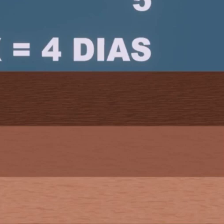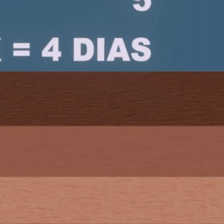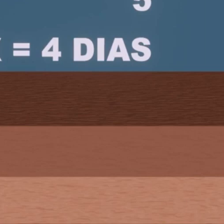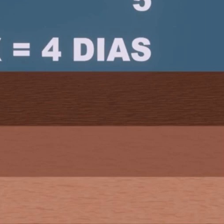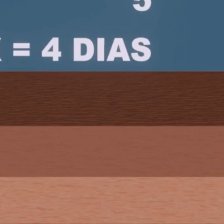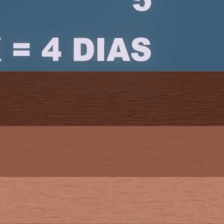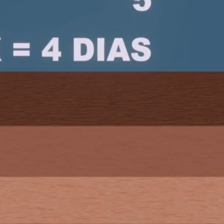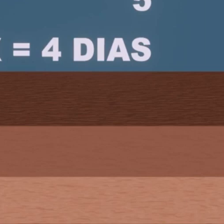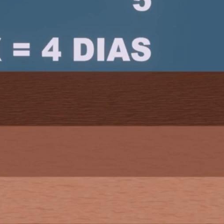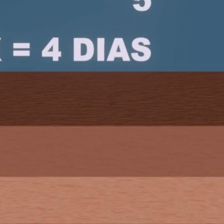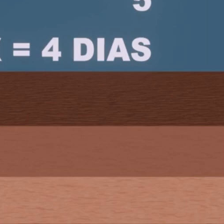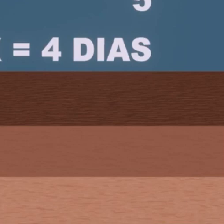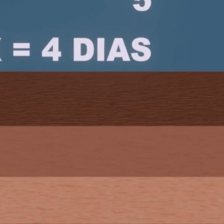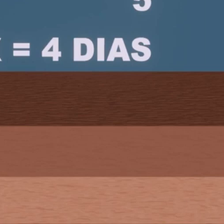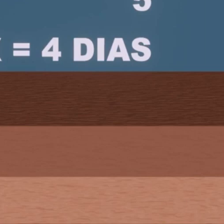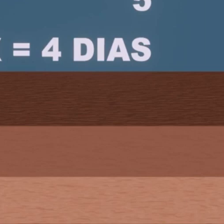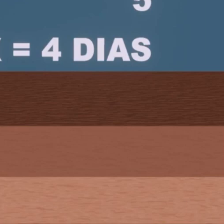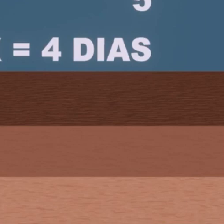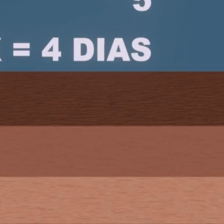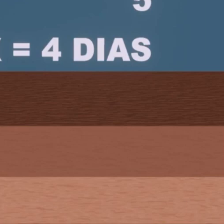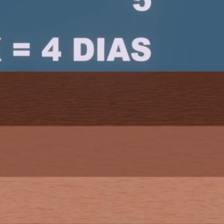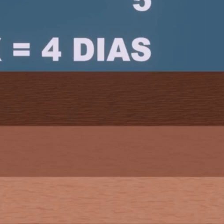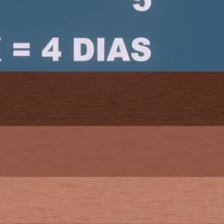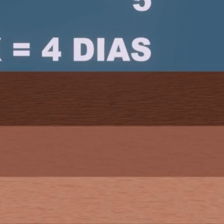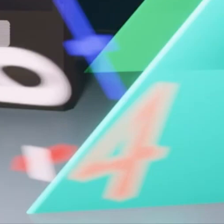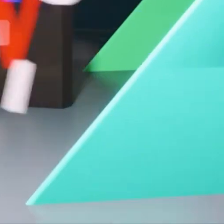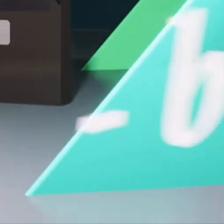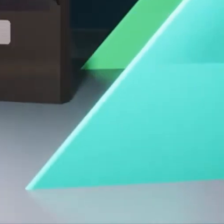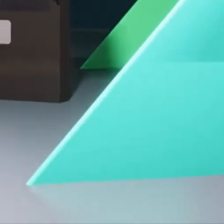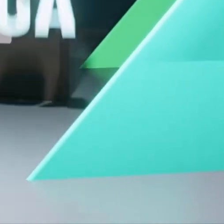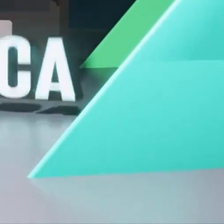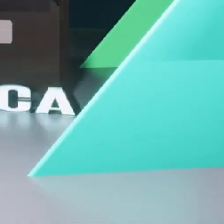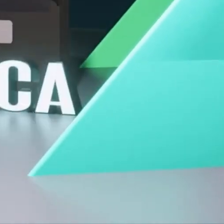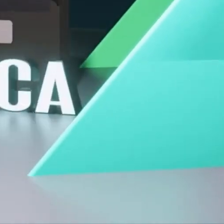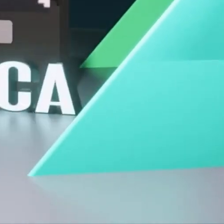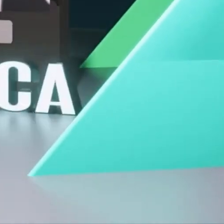levará 4 dias para cavar o poço.